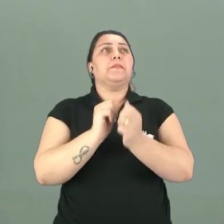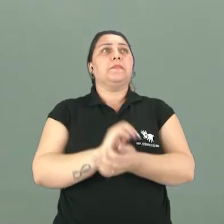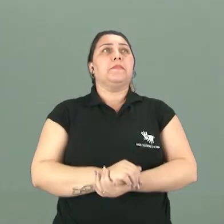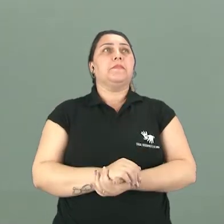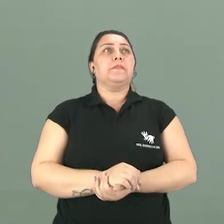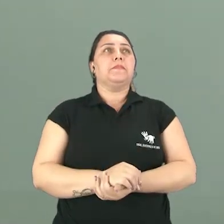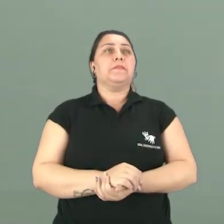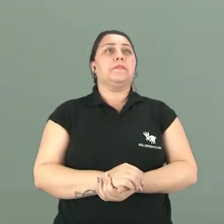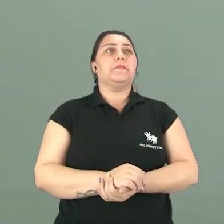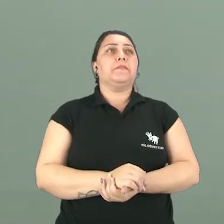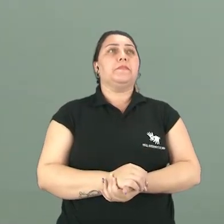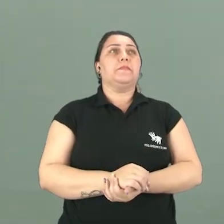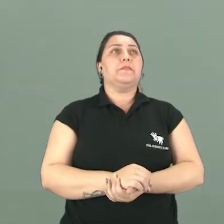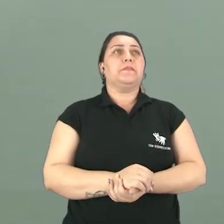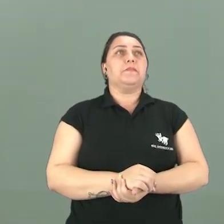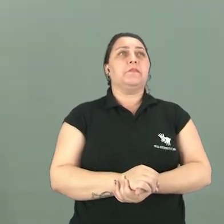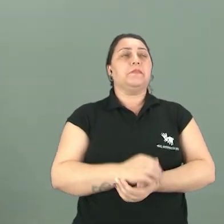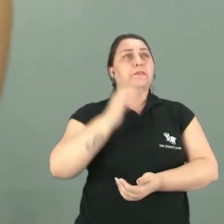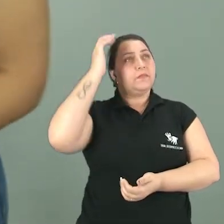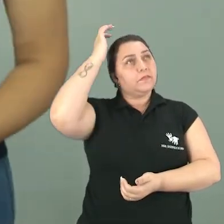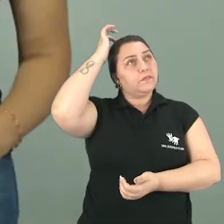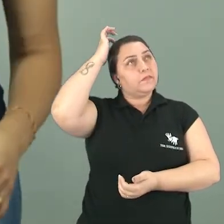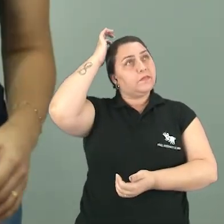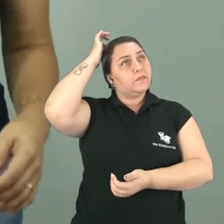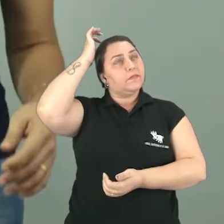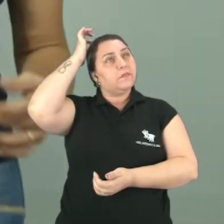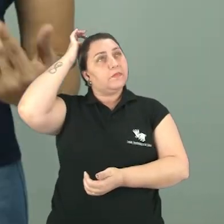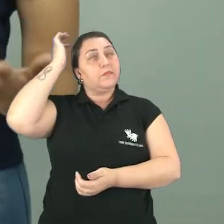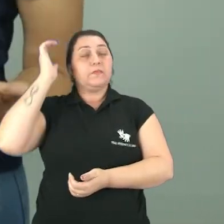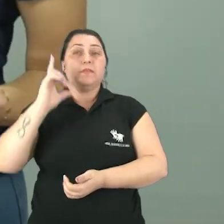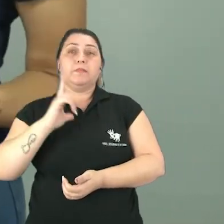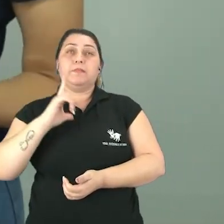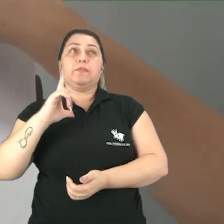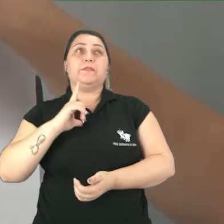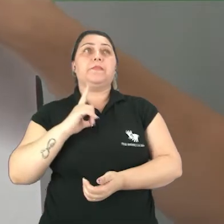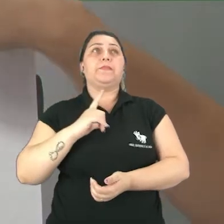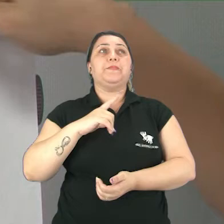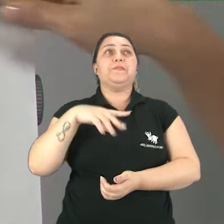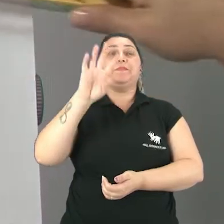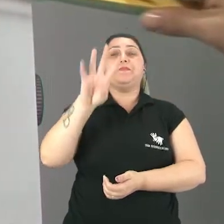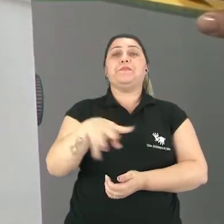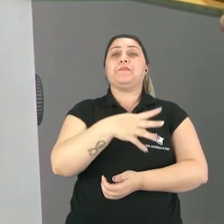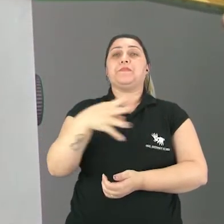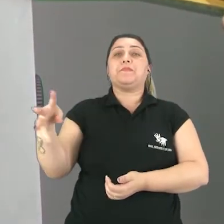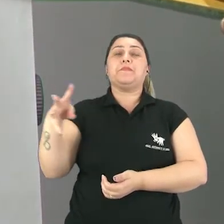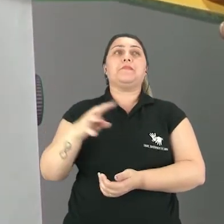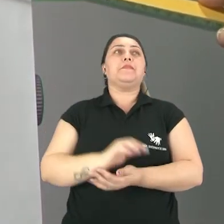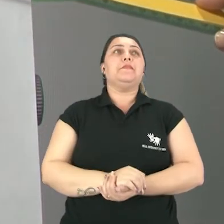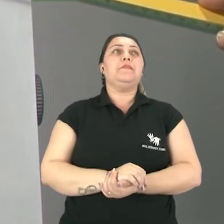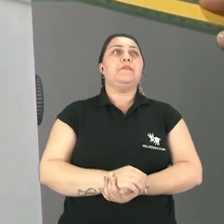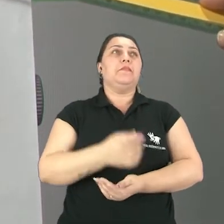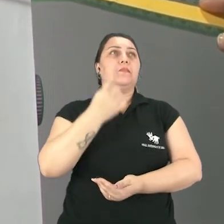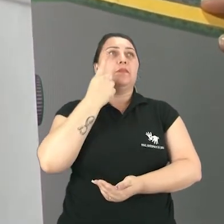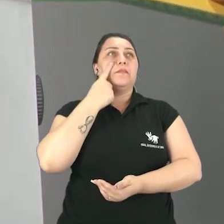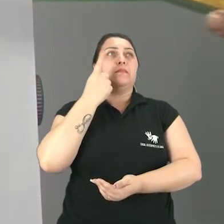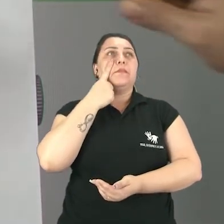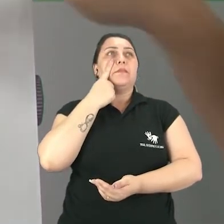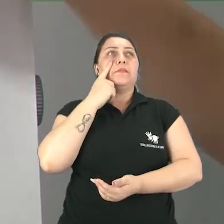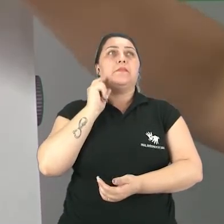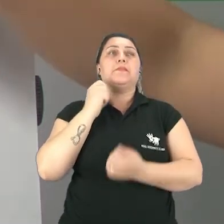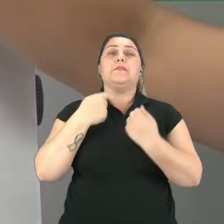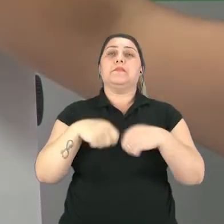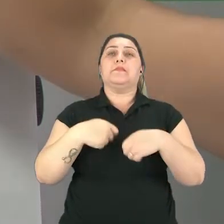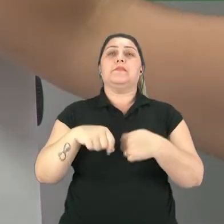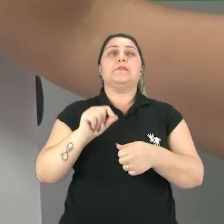juntos. Olha só, nós temos aqui uma tabela. Vamos verificar o que temos